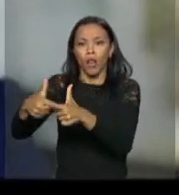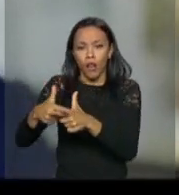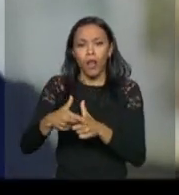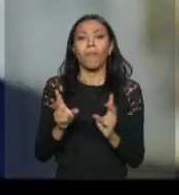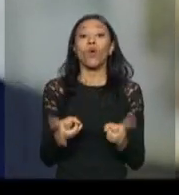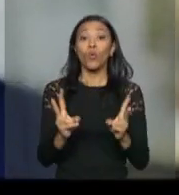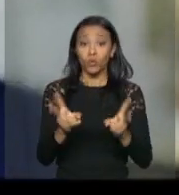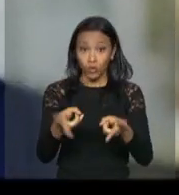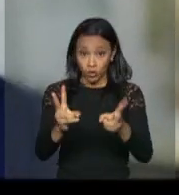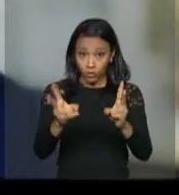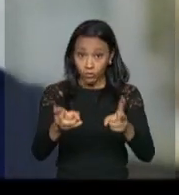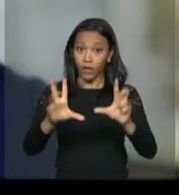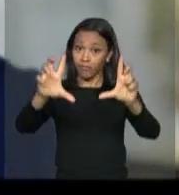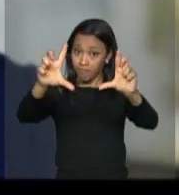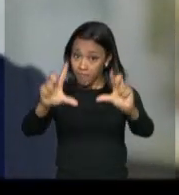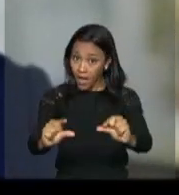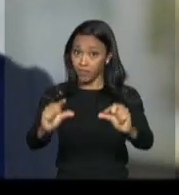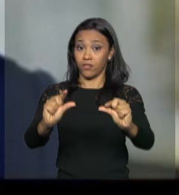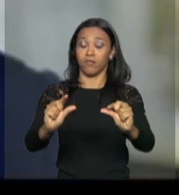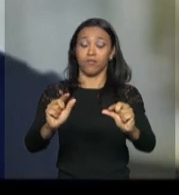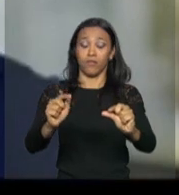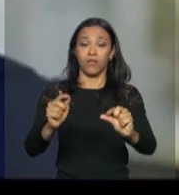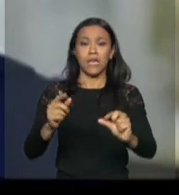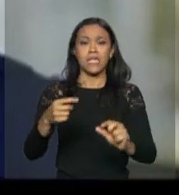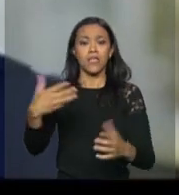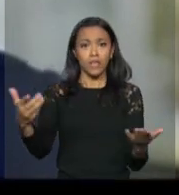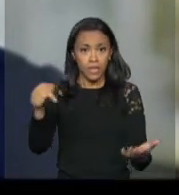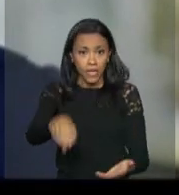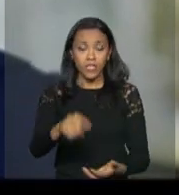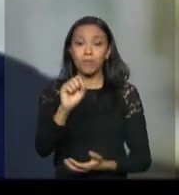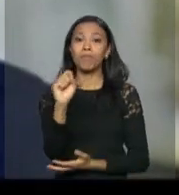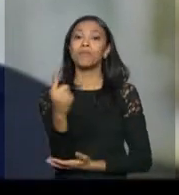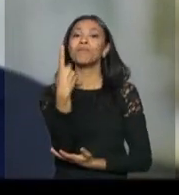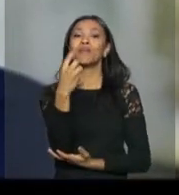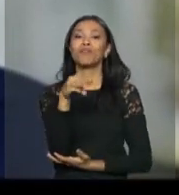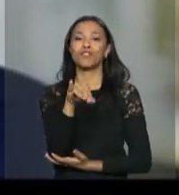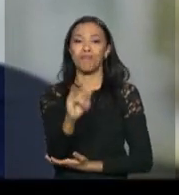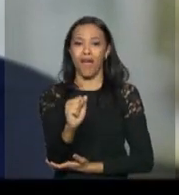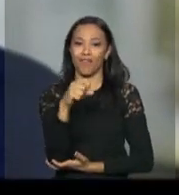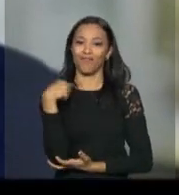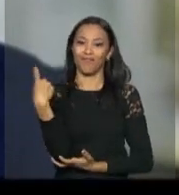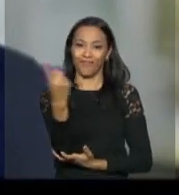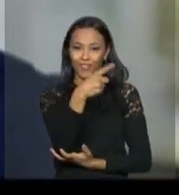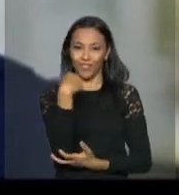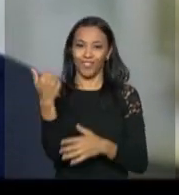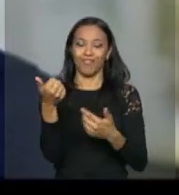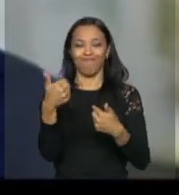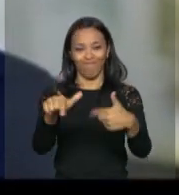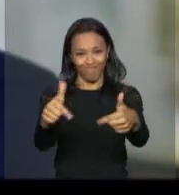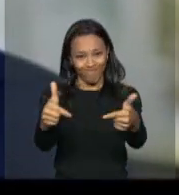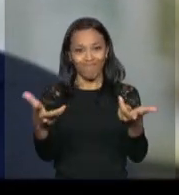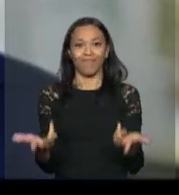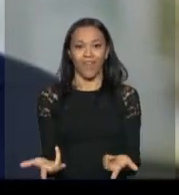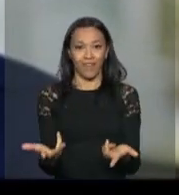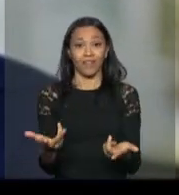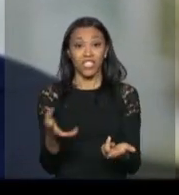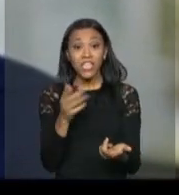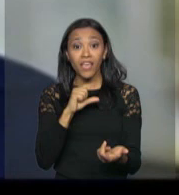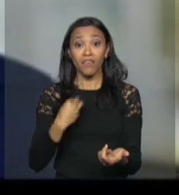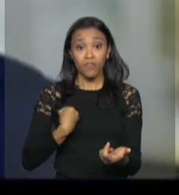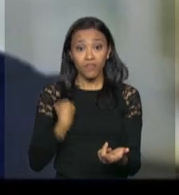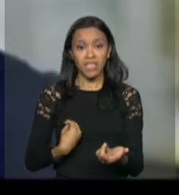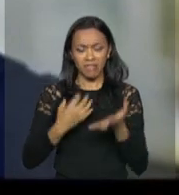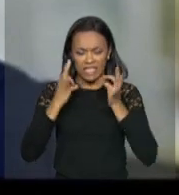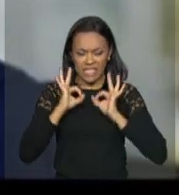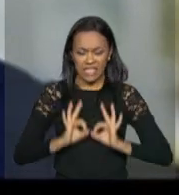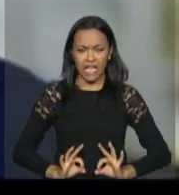de tarifas baixas. Nesse 1º de maio, dia do trabalhador, dia de quem vive honestamente